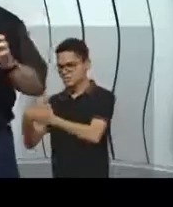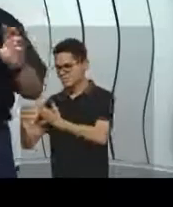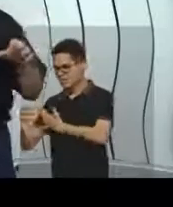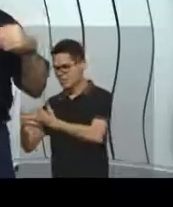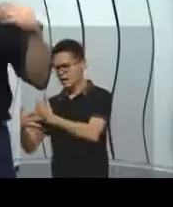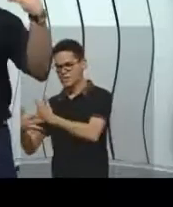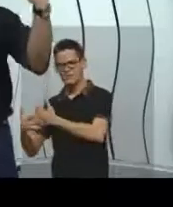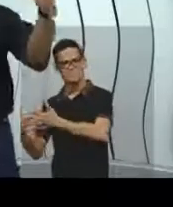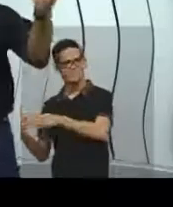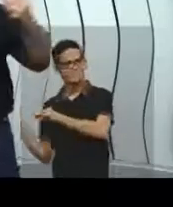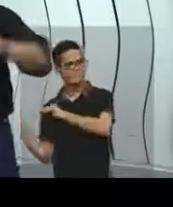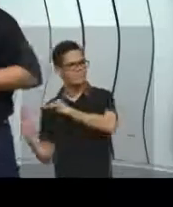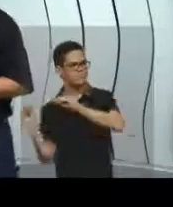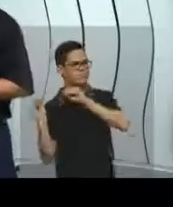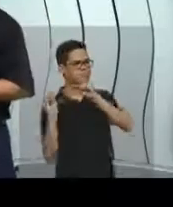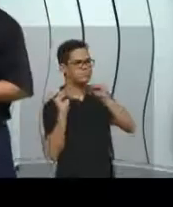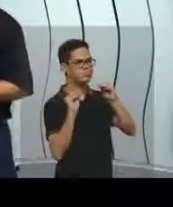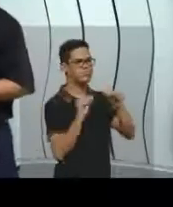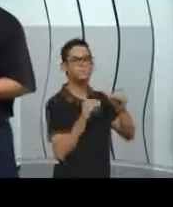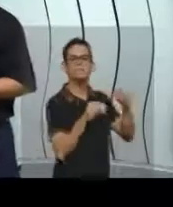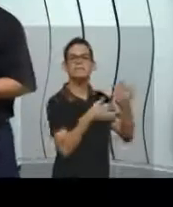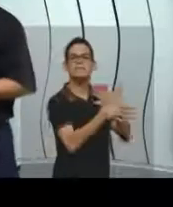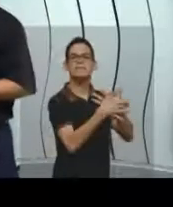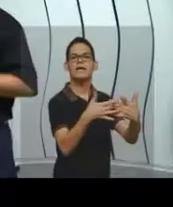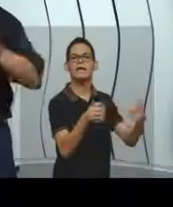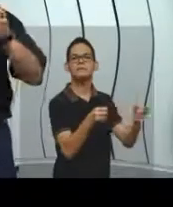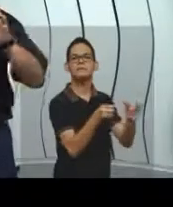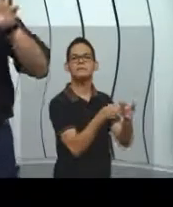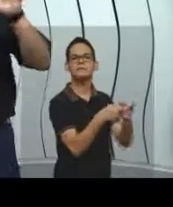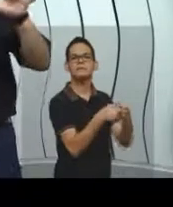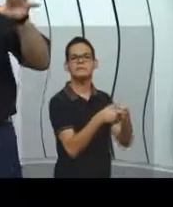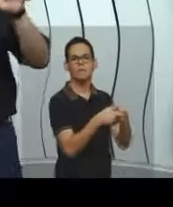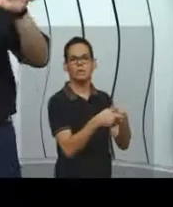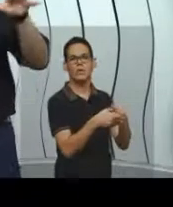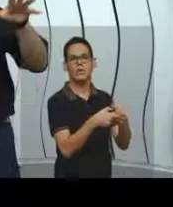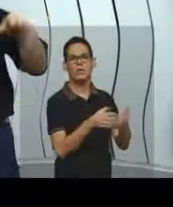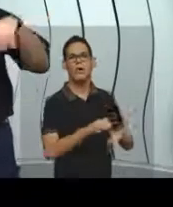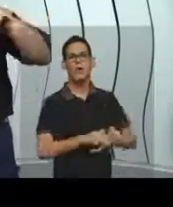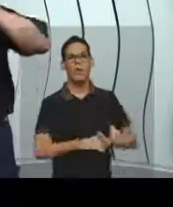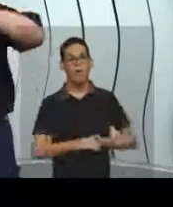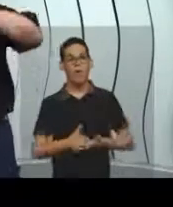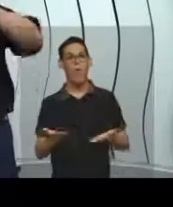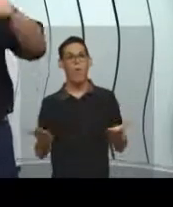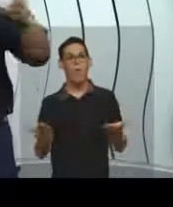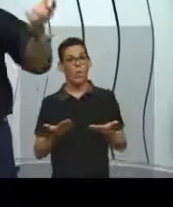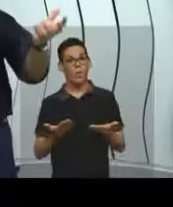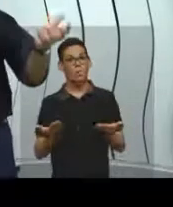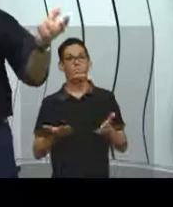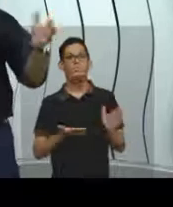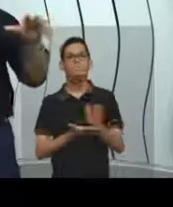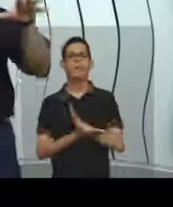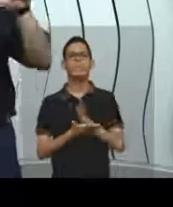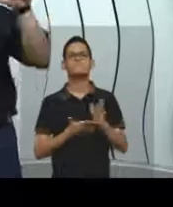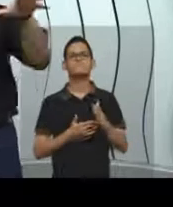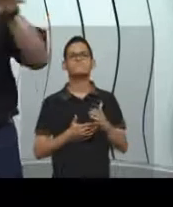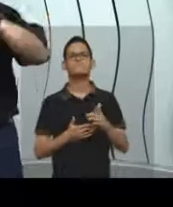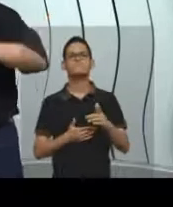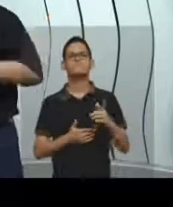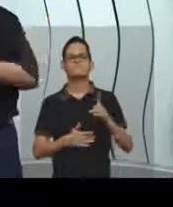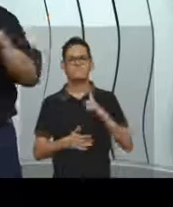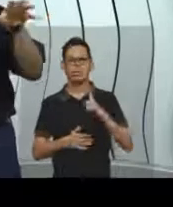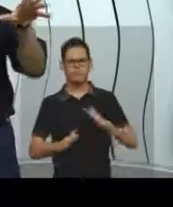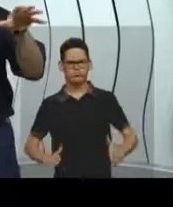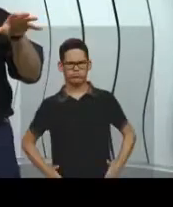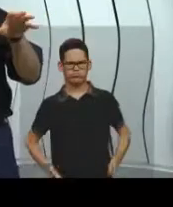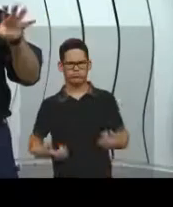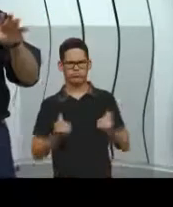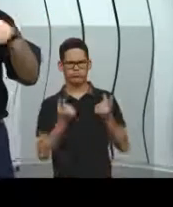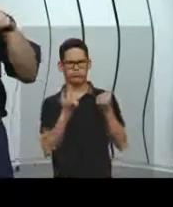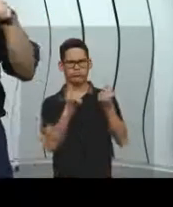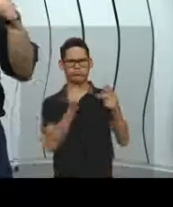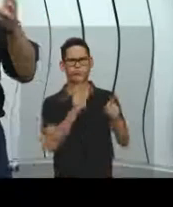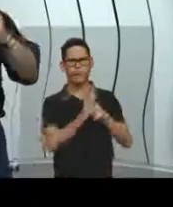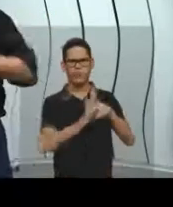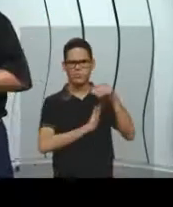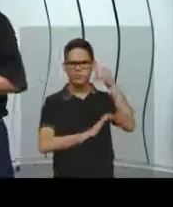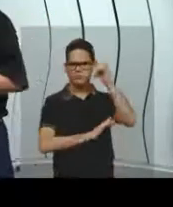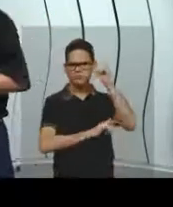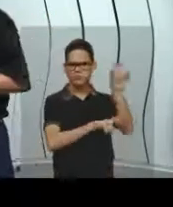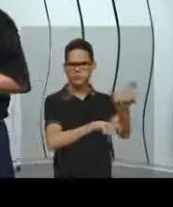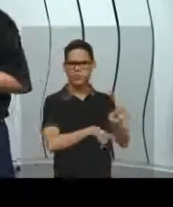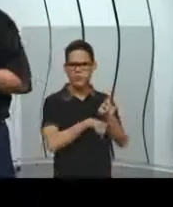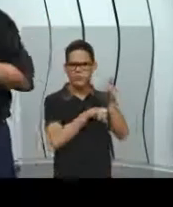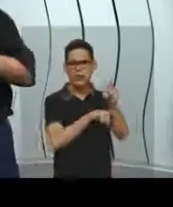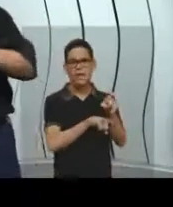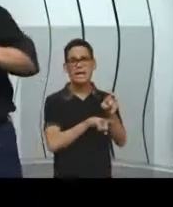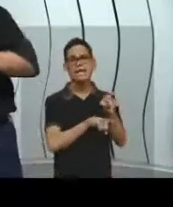para cidades de menor porte. Se bem que hoje em dia no campo, nas áreas mais prósperas da agropecuária,